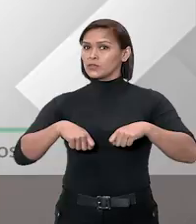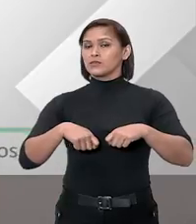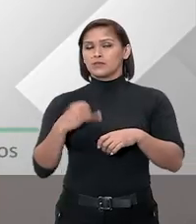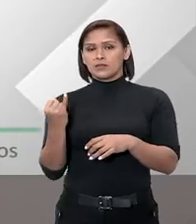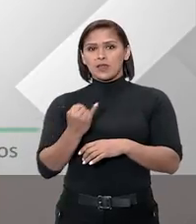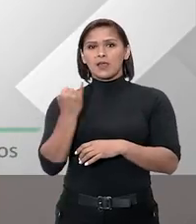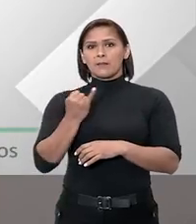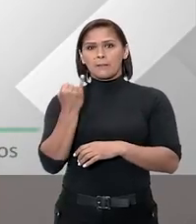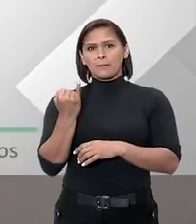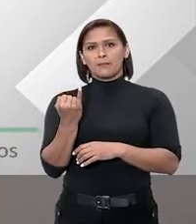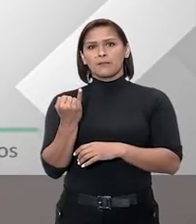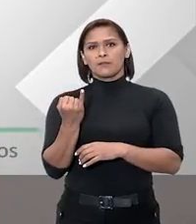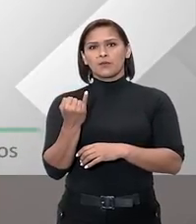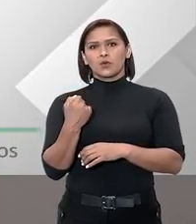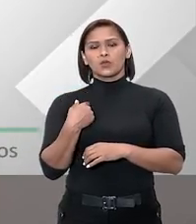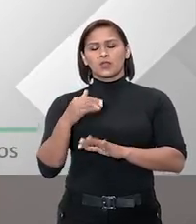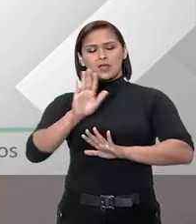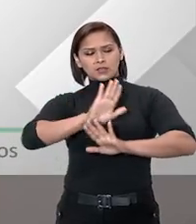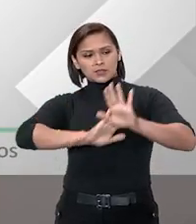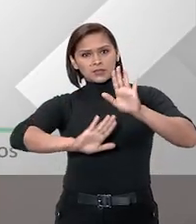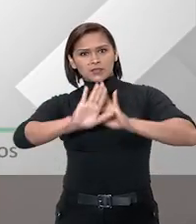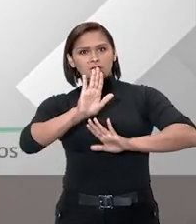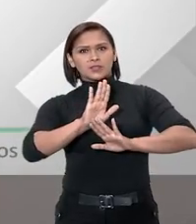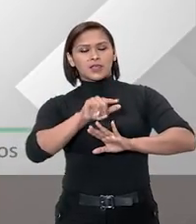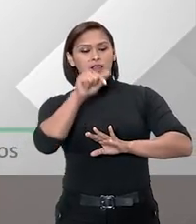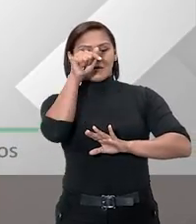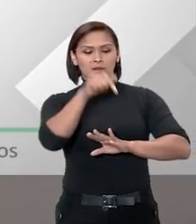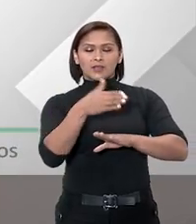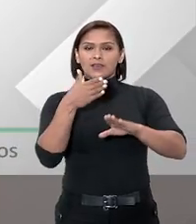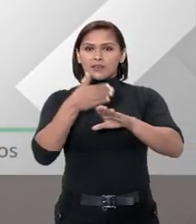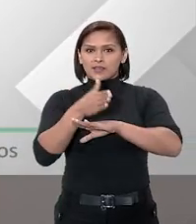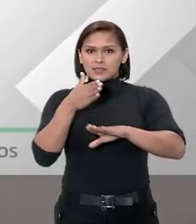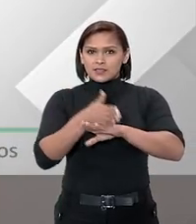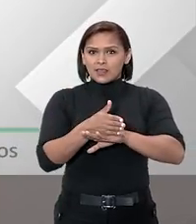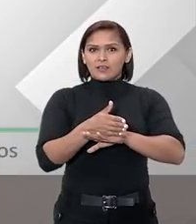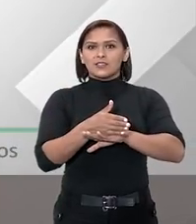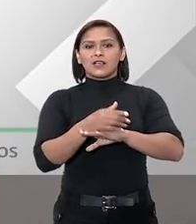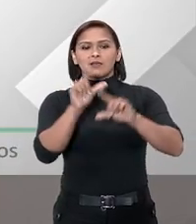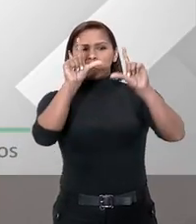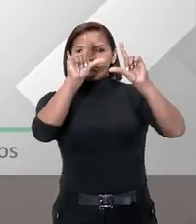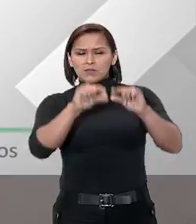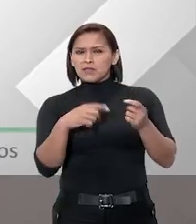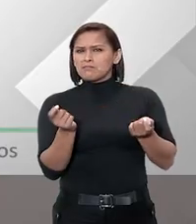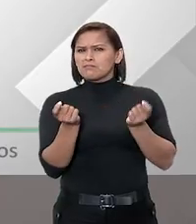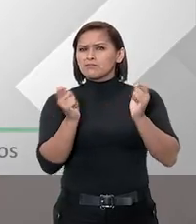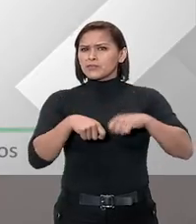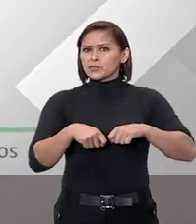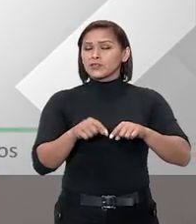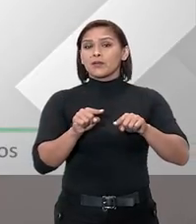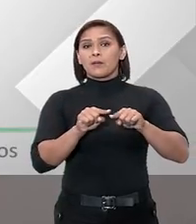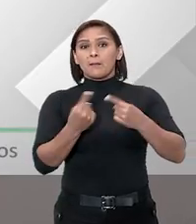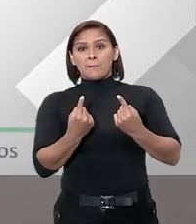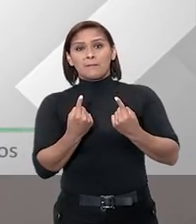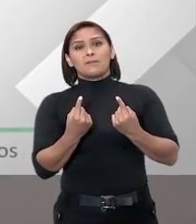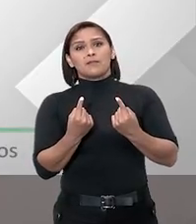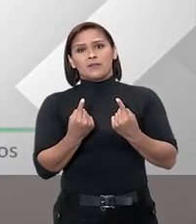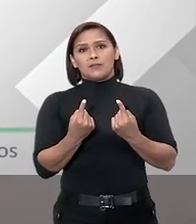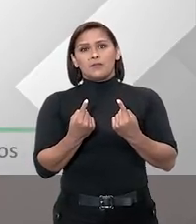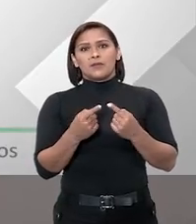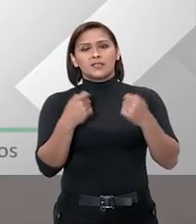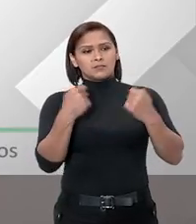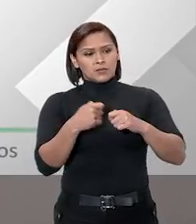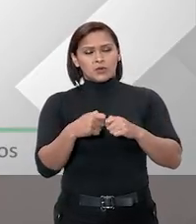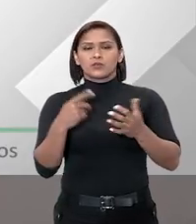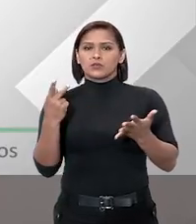é importante zelar para que essa intervenção seja a mínima possível, mas